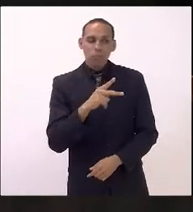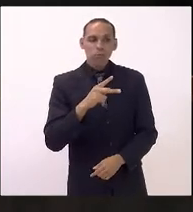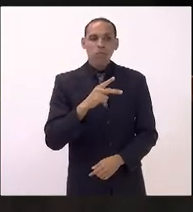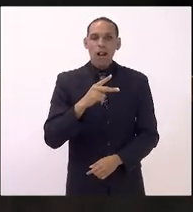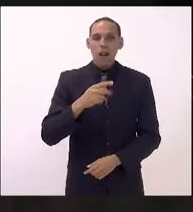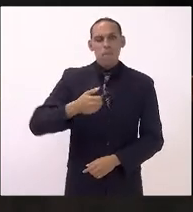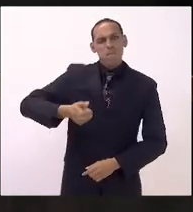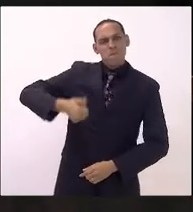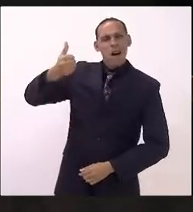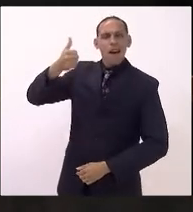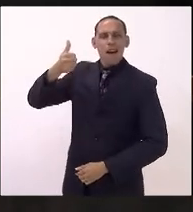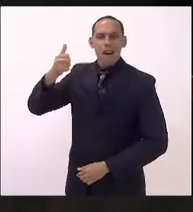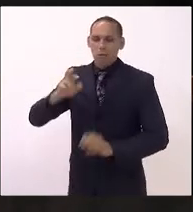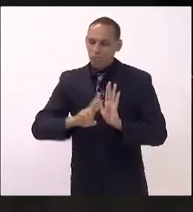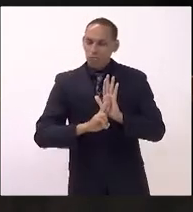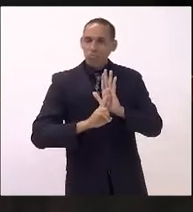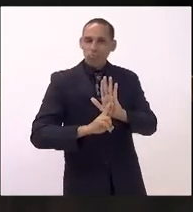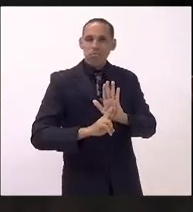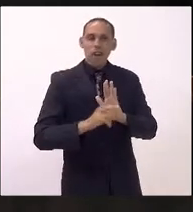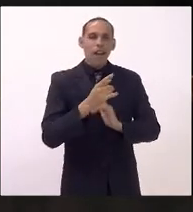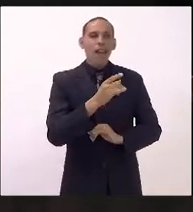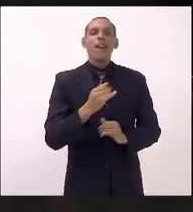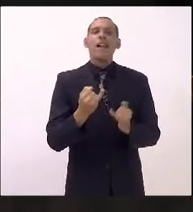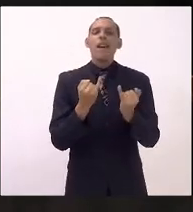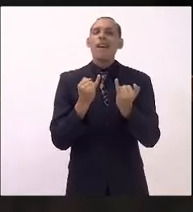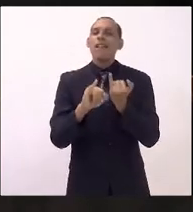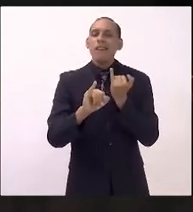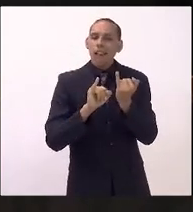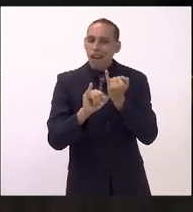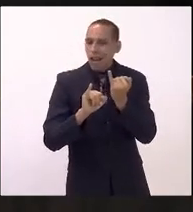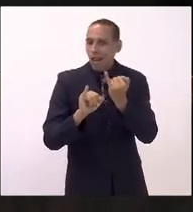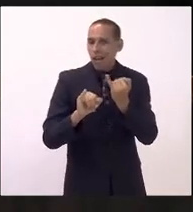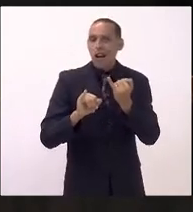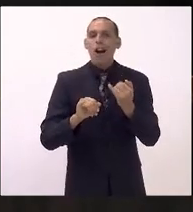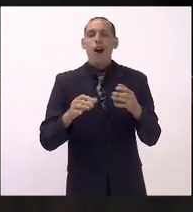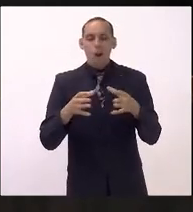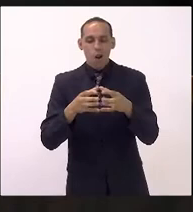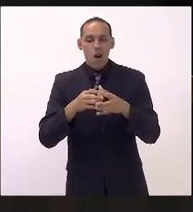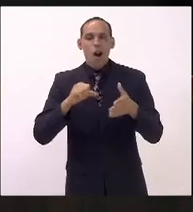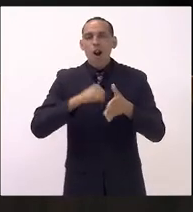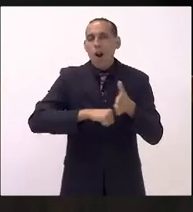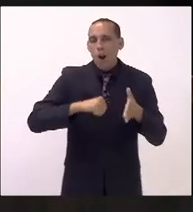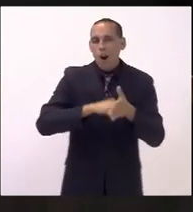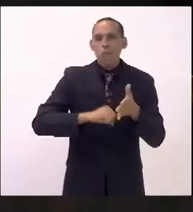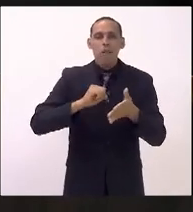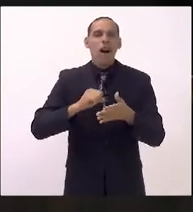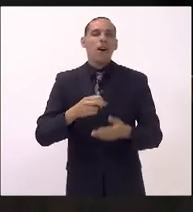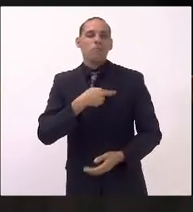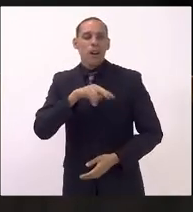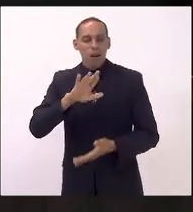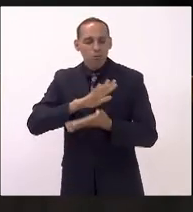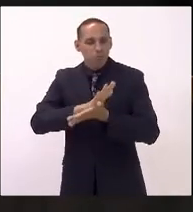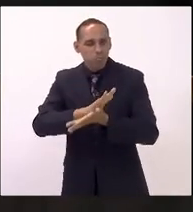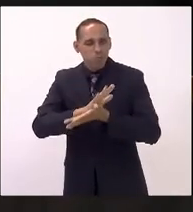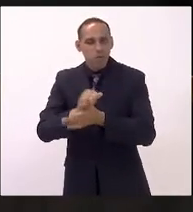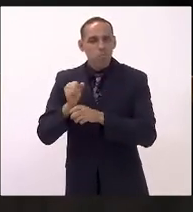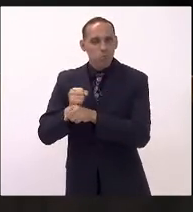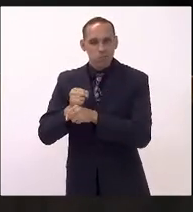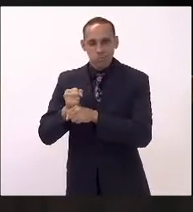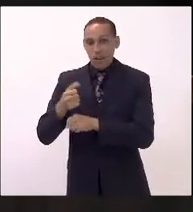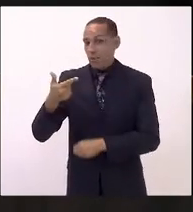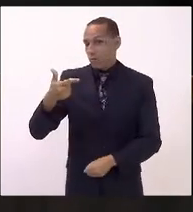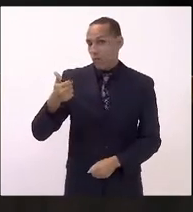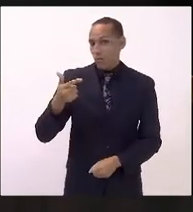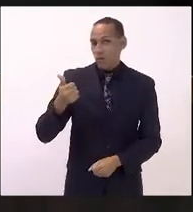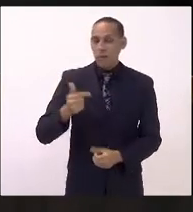uma referência. É interlocutor da Comissão de Combate à Intolerância Religiosa há 12 anos e, em